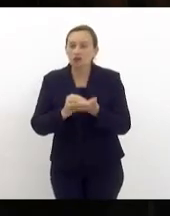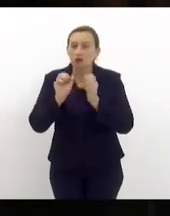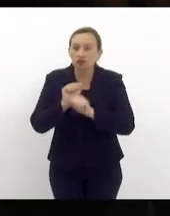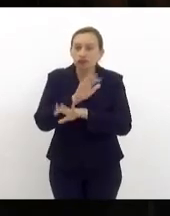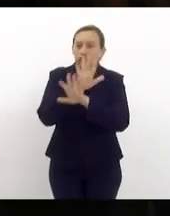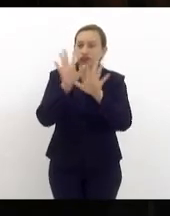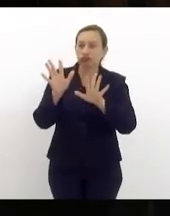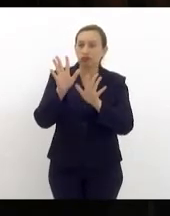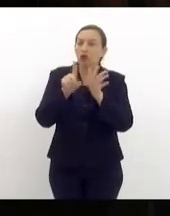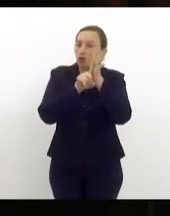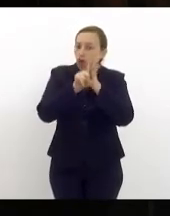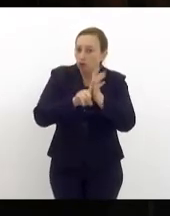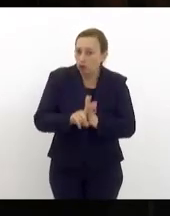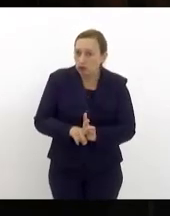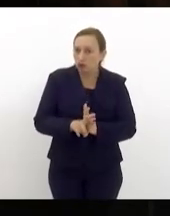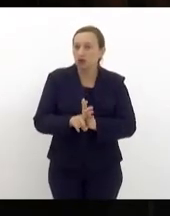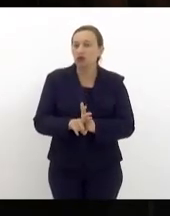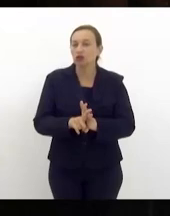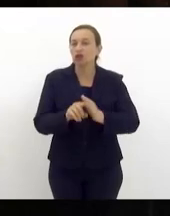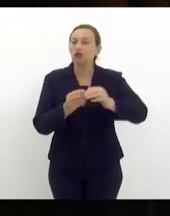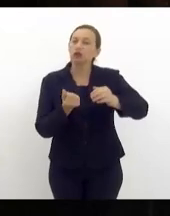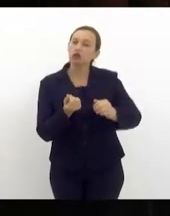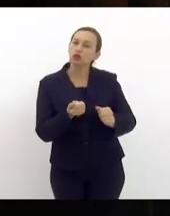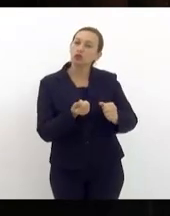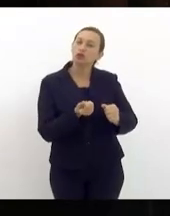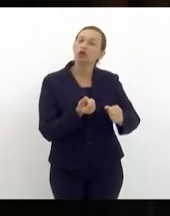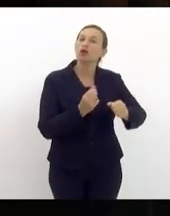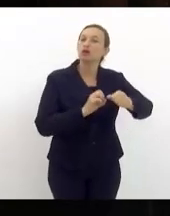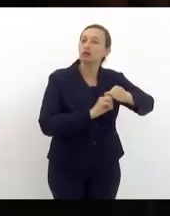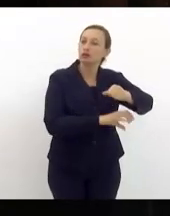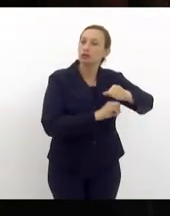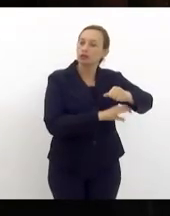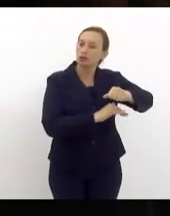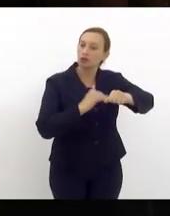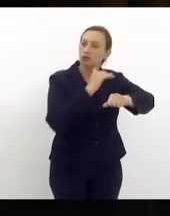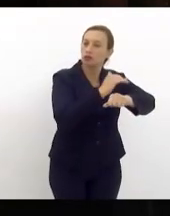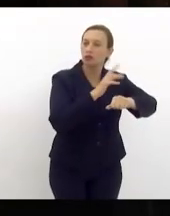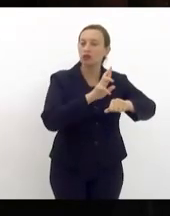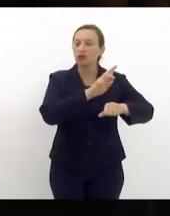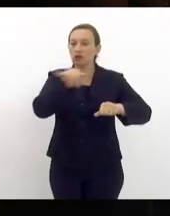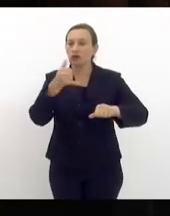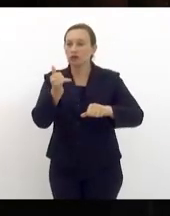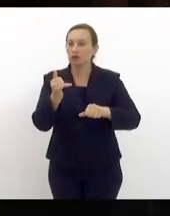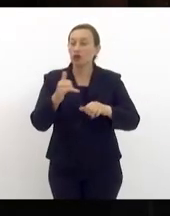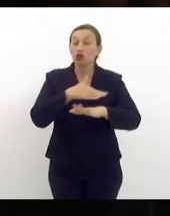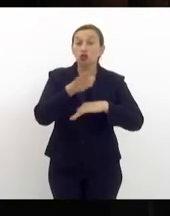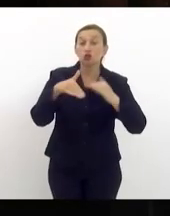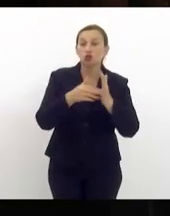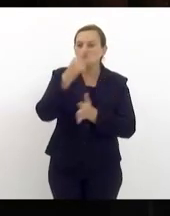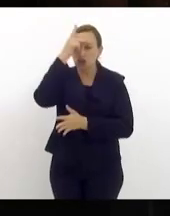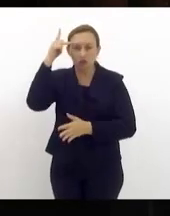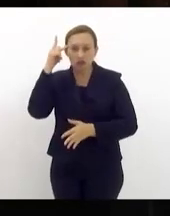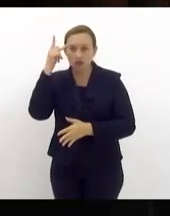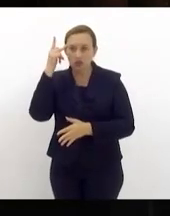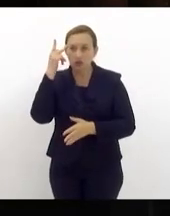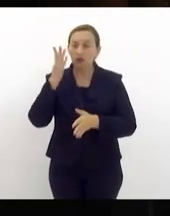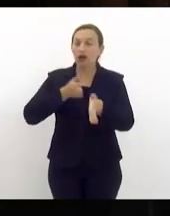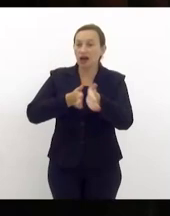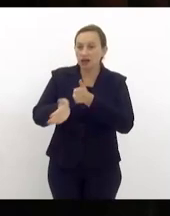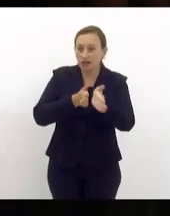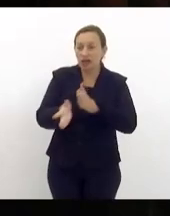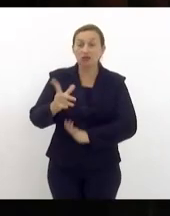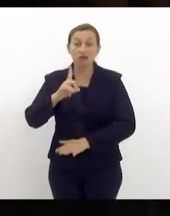e fiscalização no Super RJ, que não garante exatamente que todo mundo acesse a